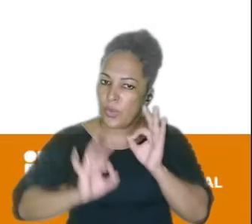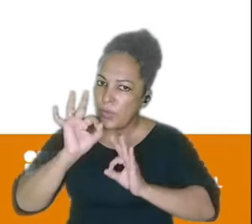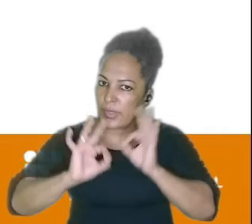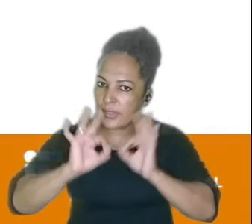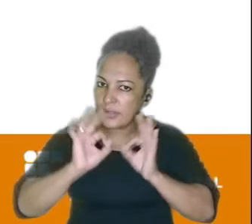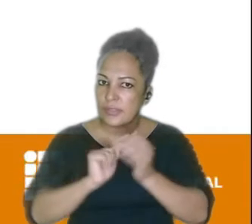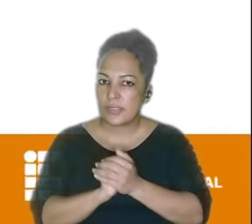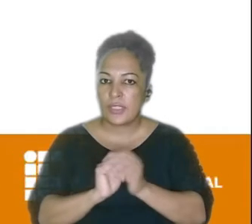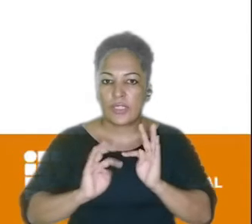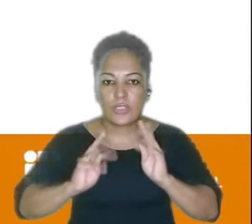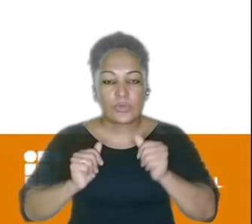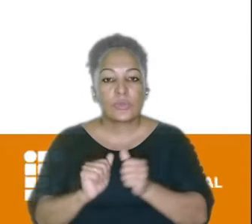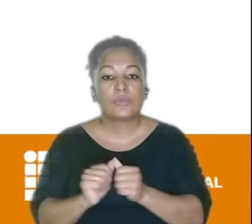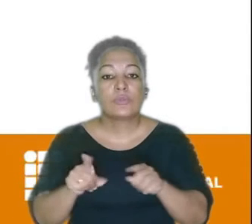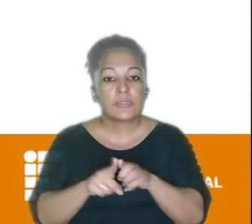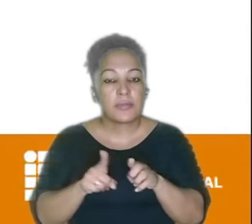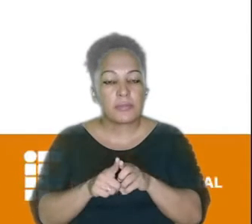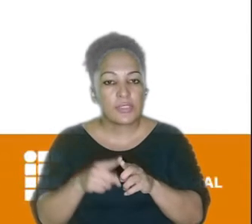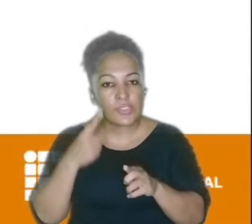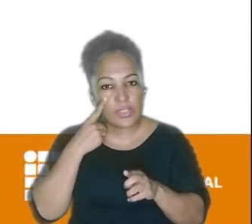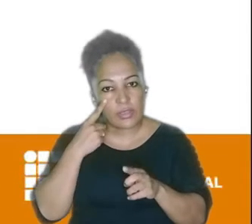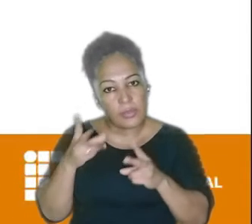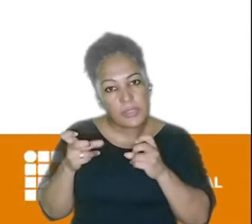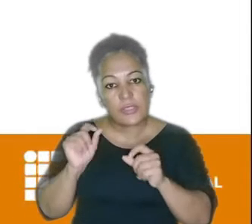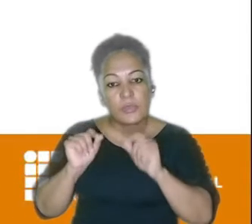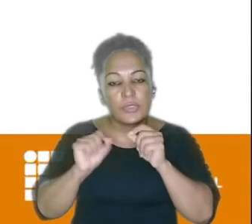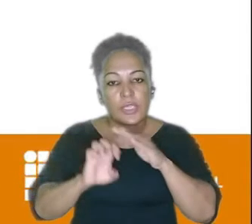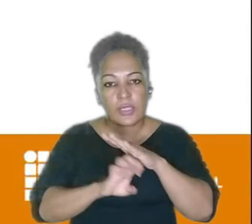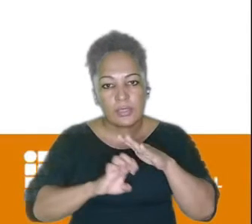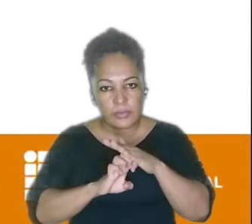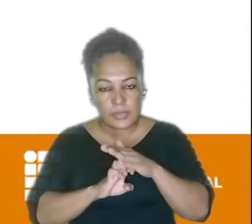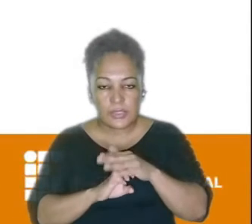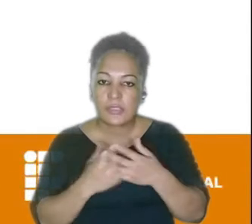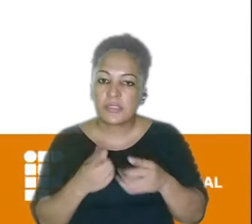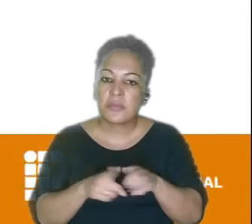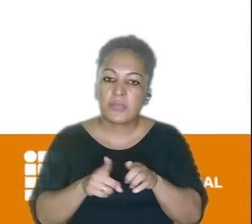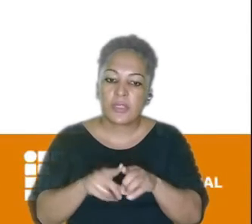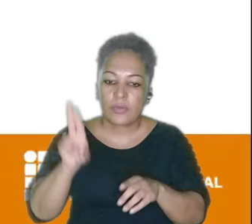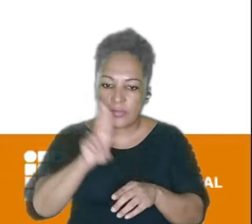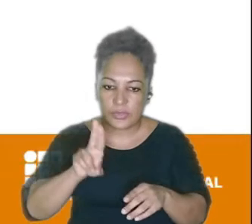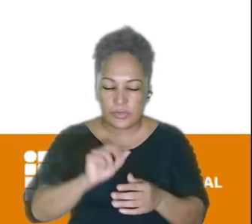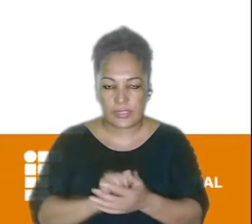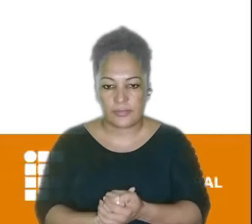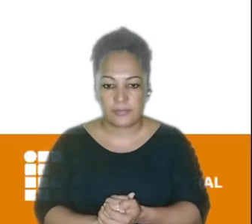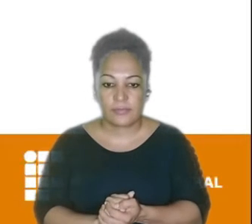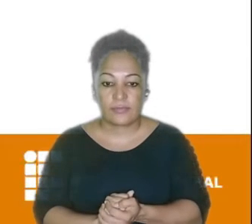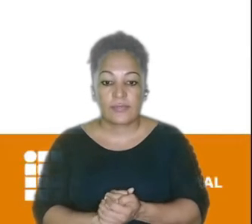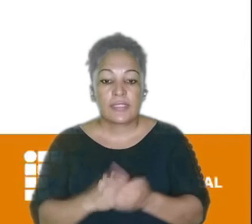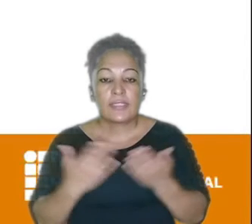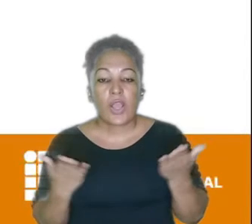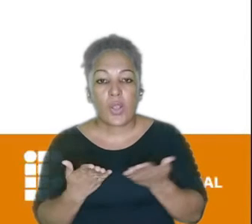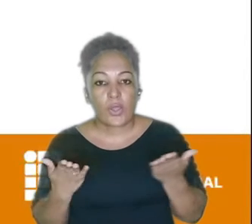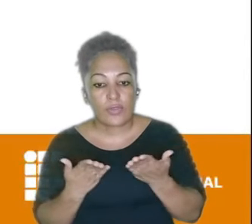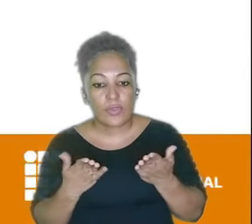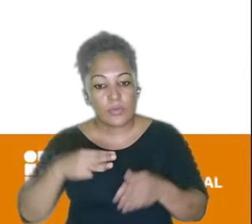Já identifiquei, então, via o requisito funcional. No próprio nome do requisito funcional, eu já vejo o nome da entidade que ela vai ser utilizada.